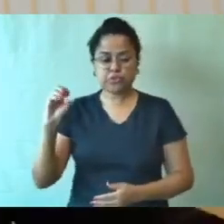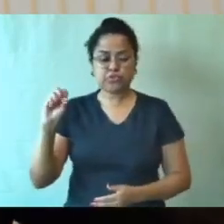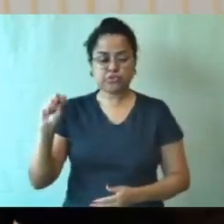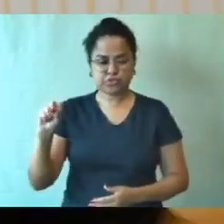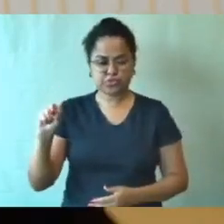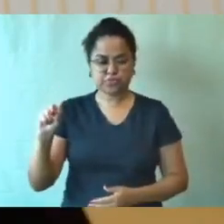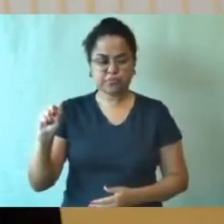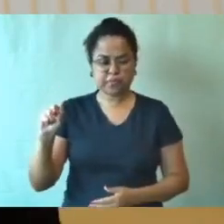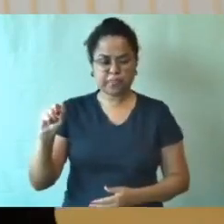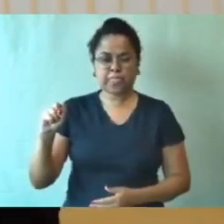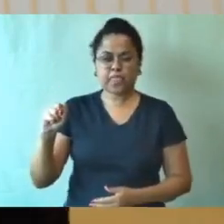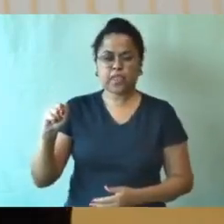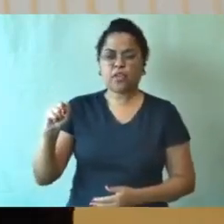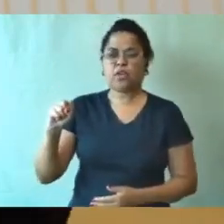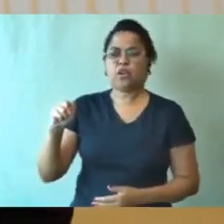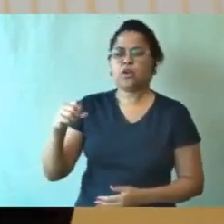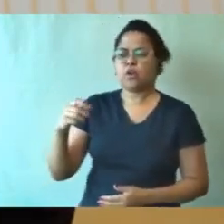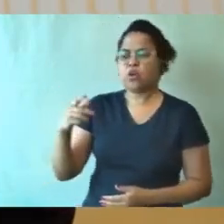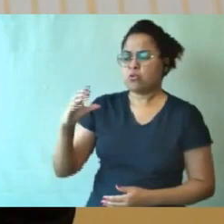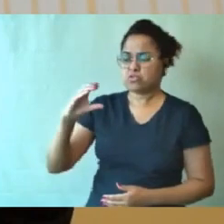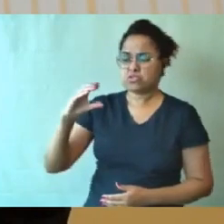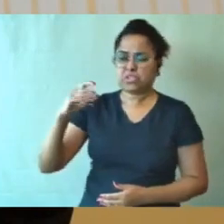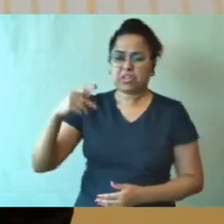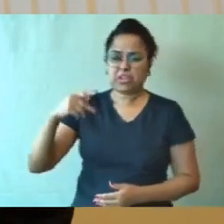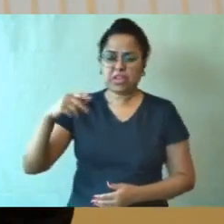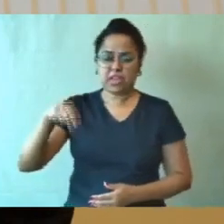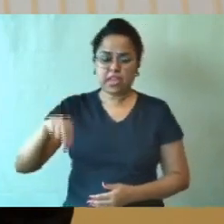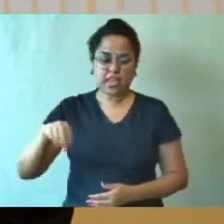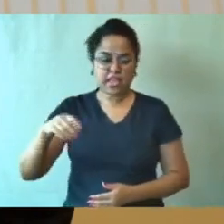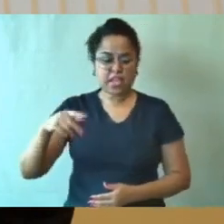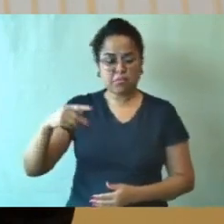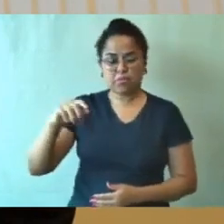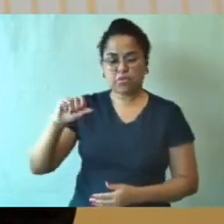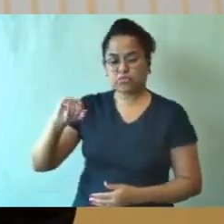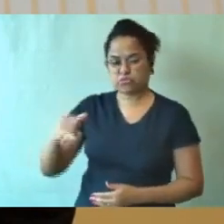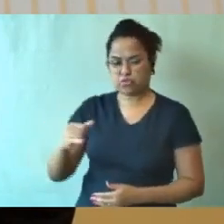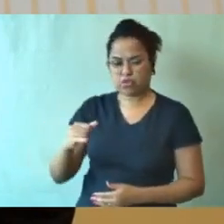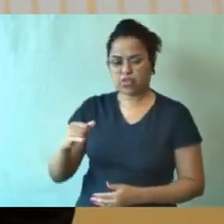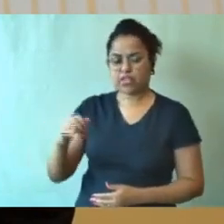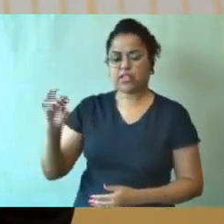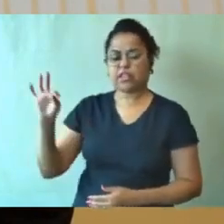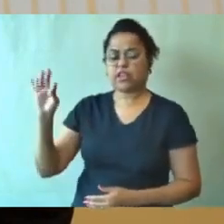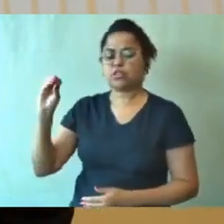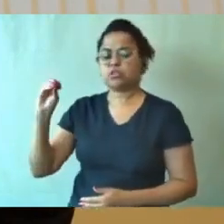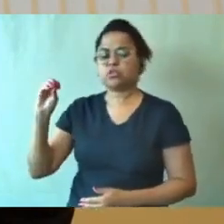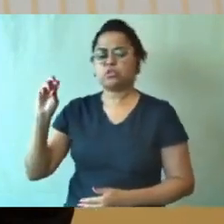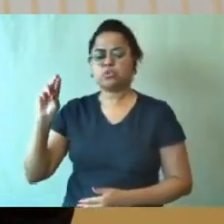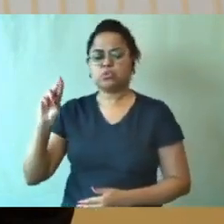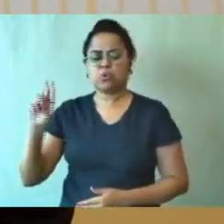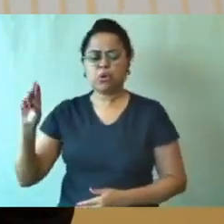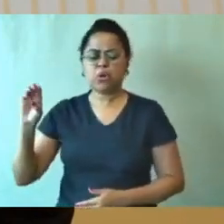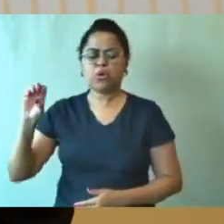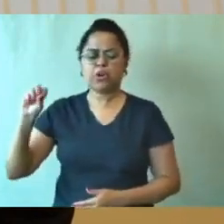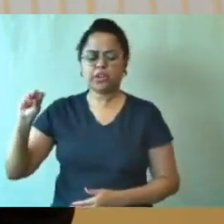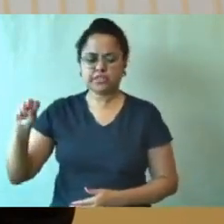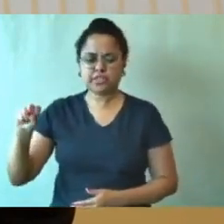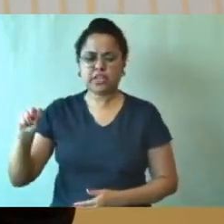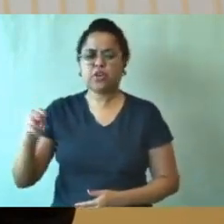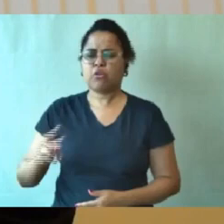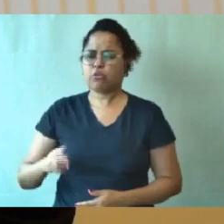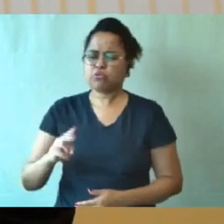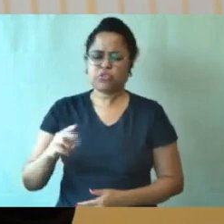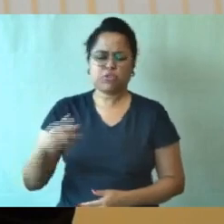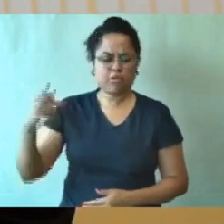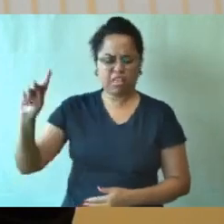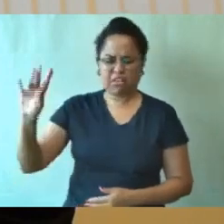lá do mesmo jeito, é dos donos antigos. Sim. E o, agora, só uma outra pergunta aqui. A gente também quer entender como que